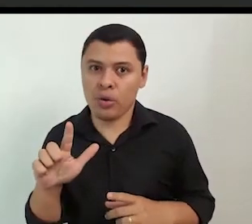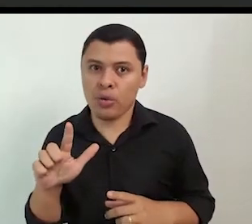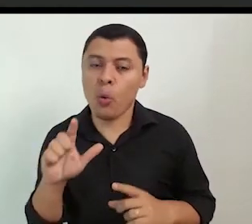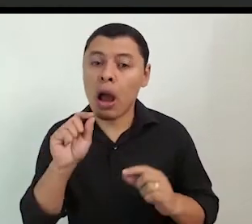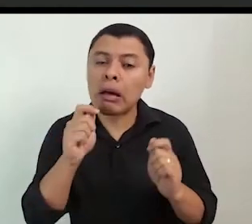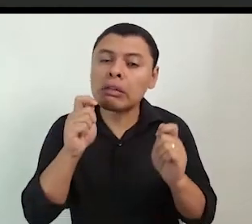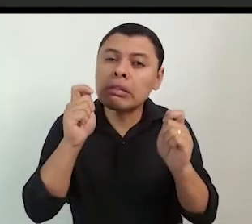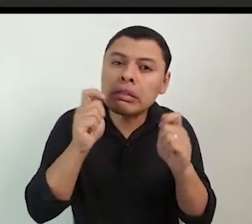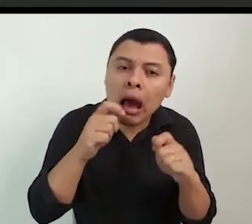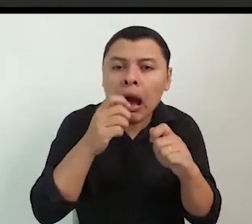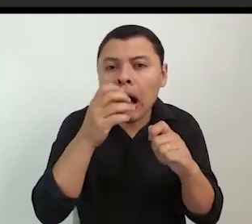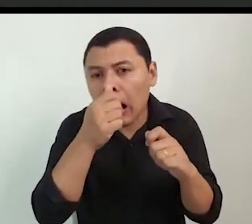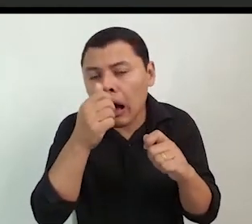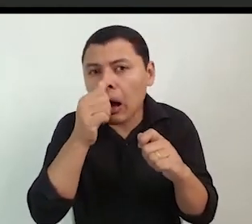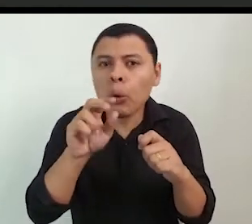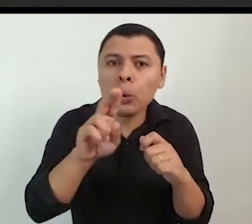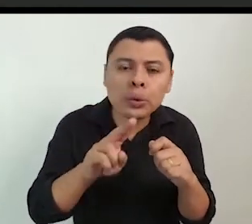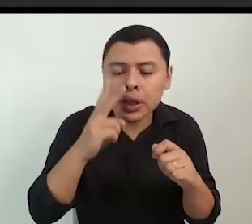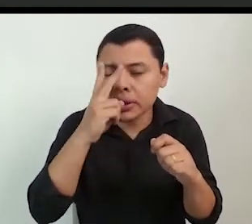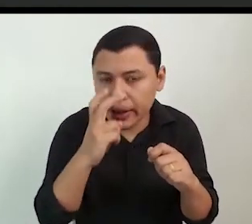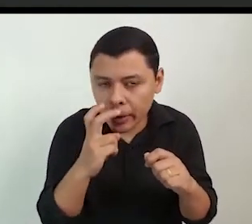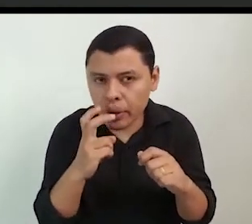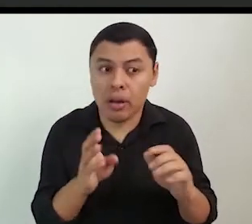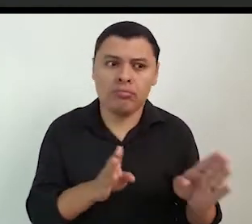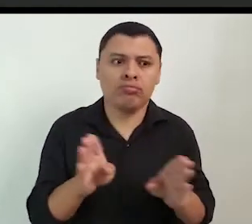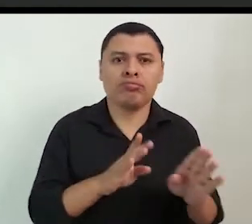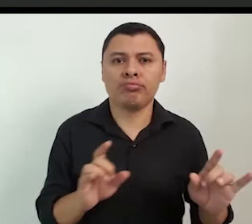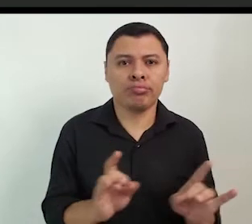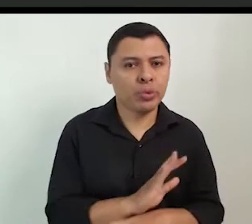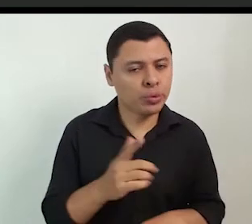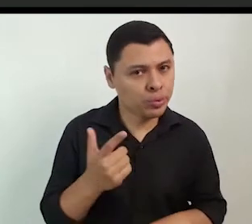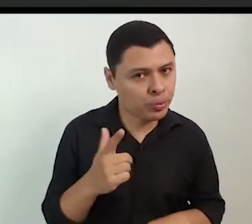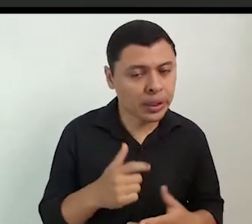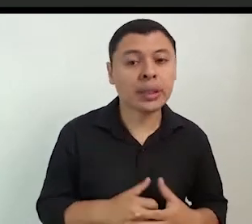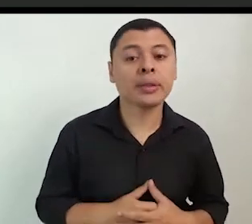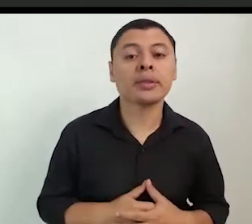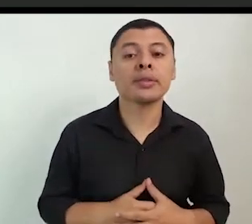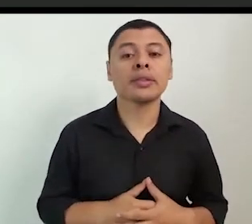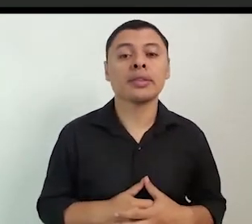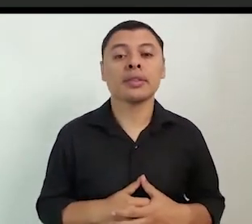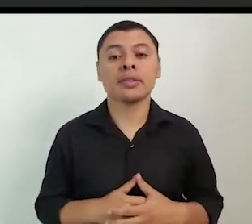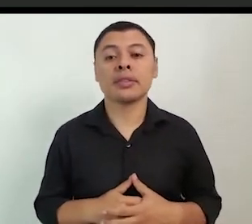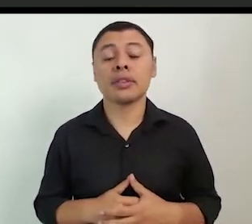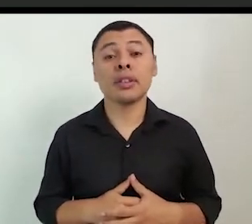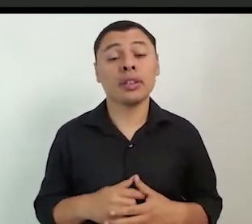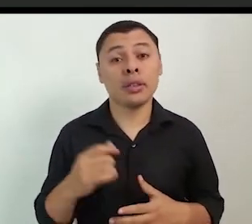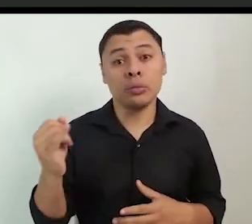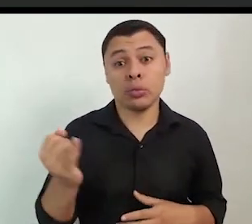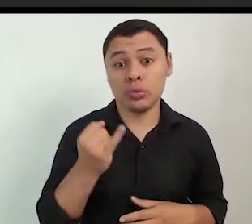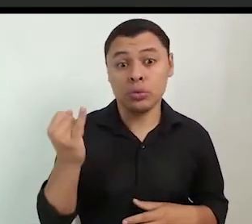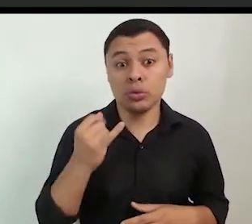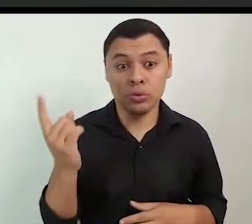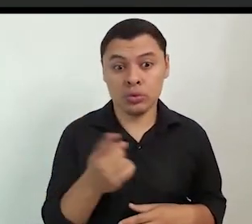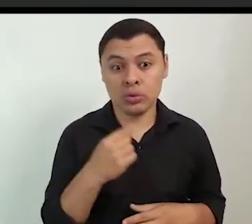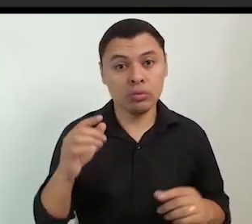alguns pontos, mas o Prezi é o mais acessível, né? E aí, uma coisa muito importante que a gente precisa